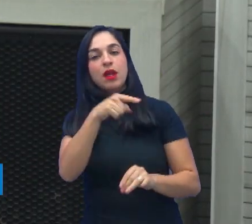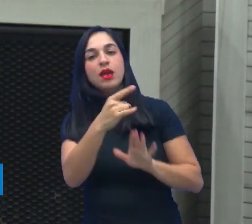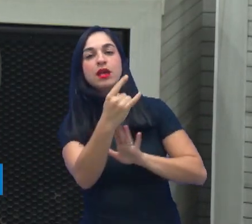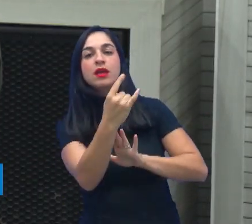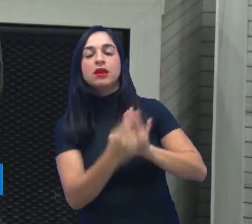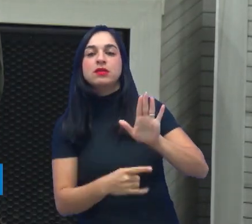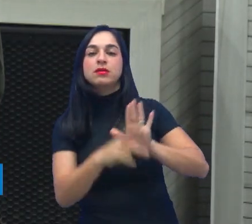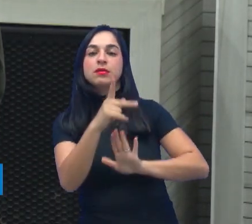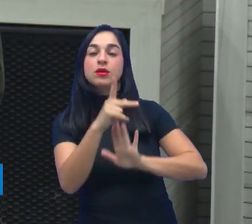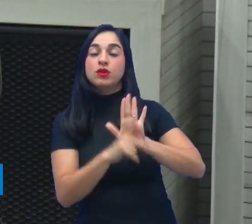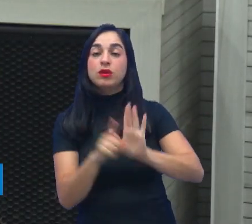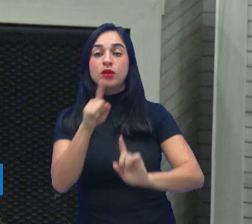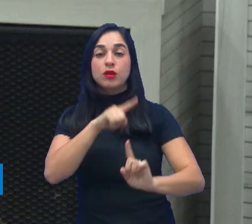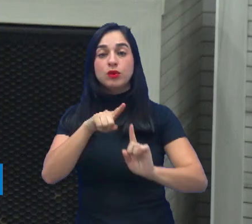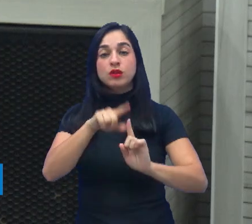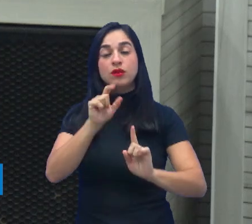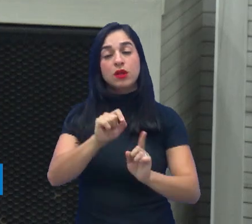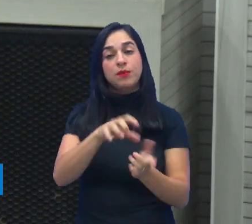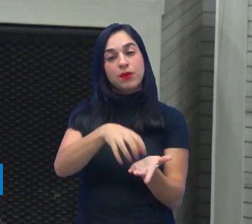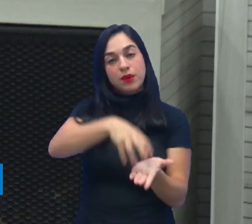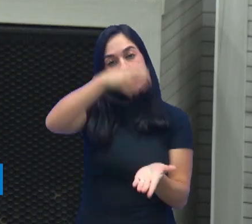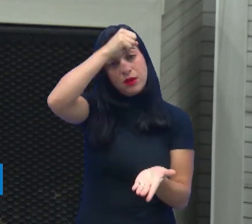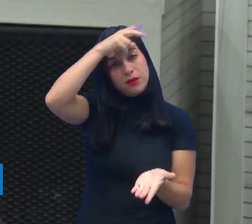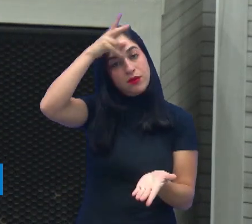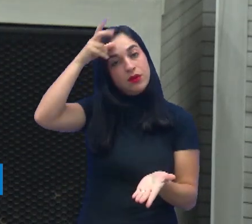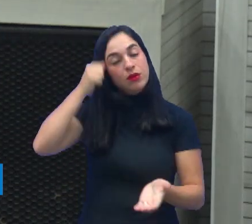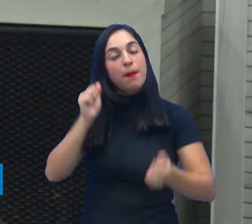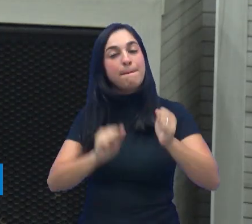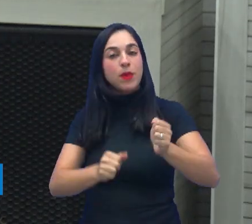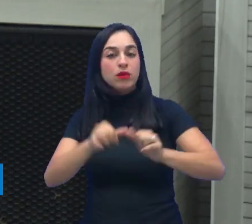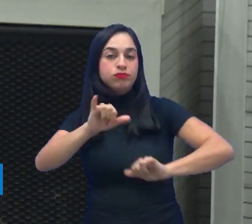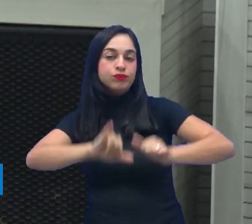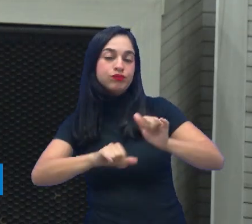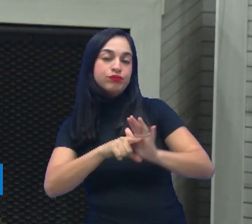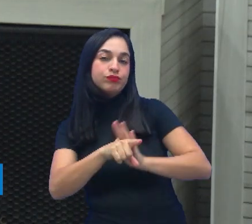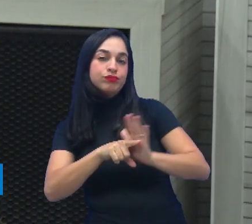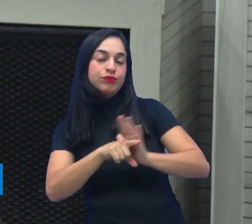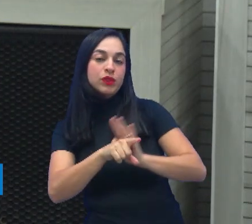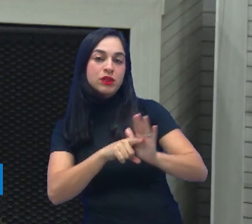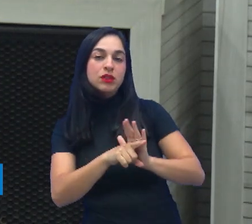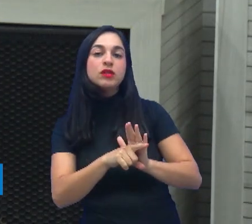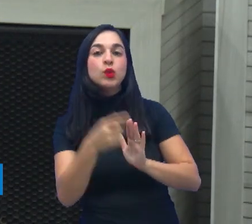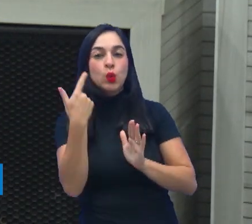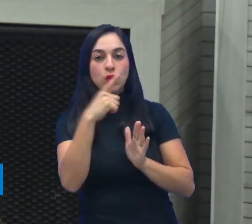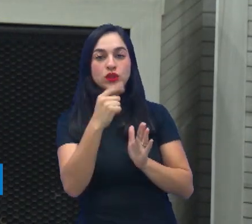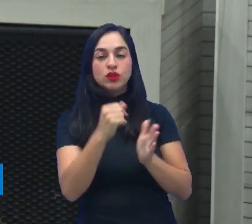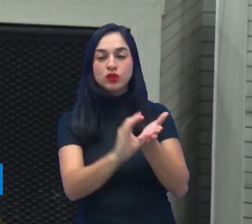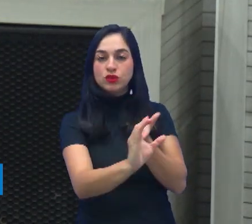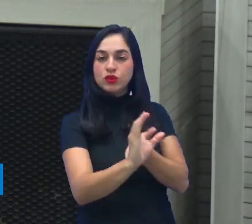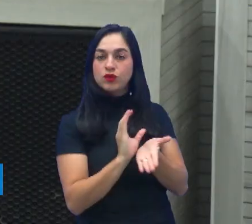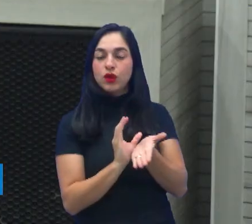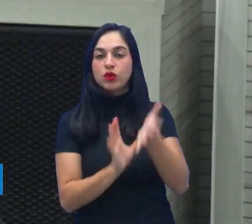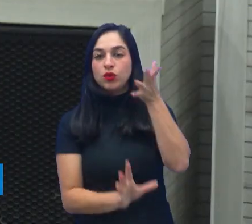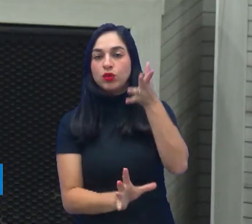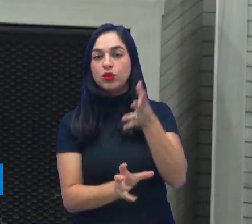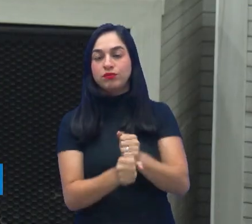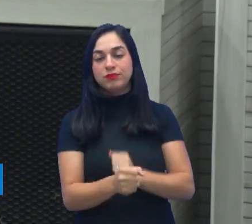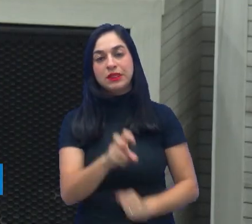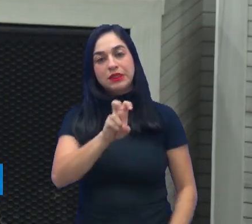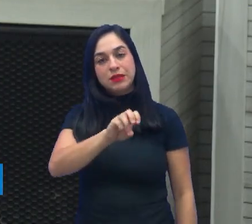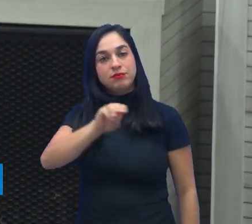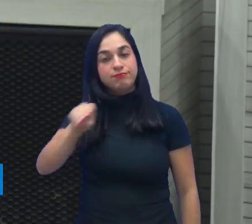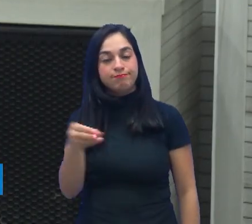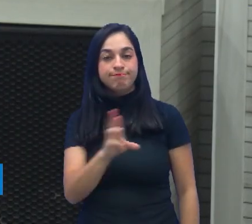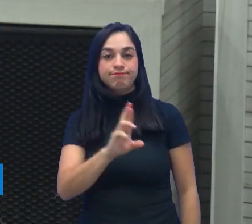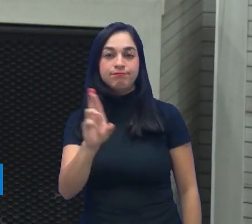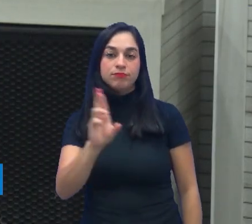Prefeitura tenha a possibilidade de reavaliar a quantidade desse valor e ter de volta nos seus cofres um recurso que pode ser muito importante para